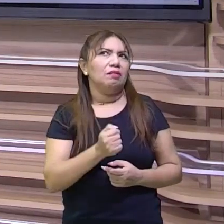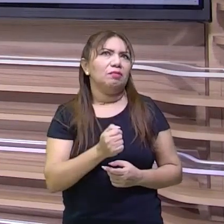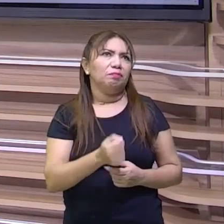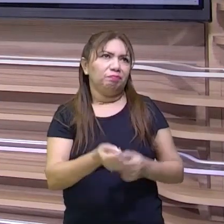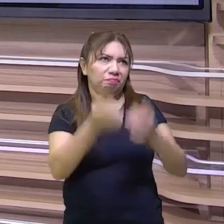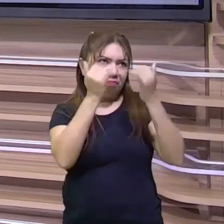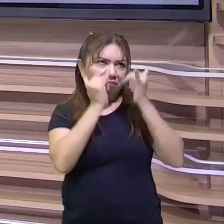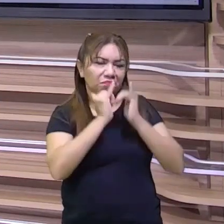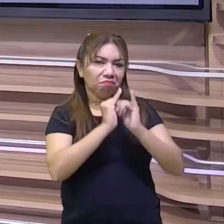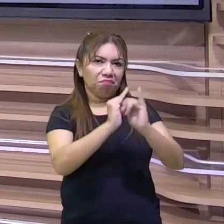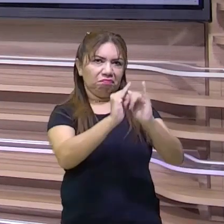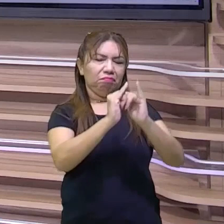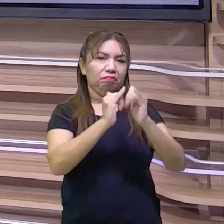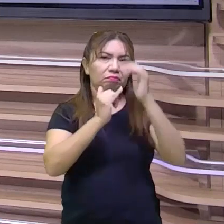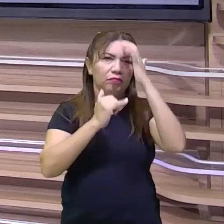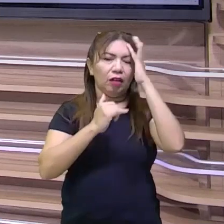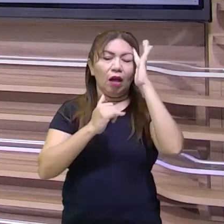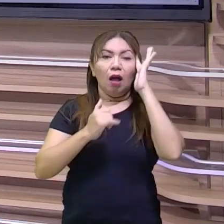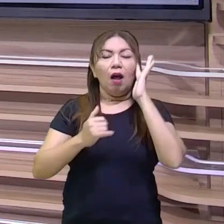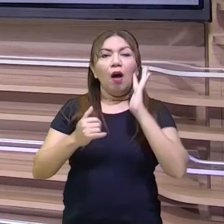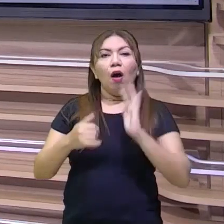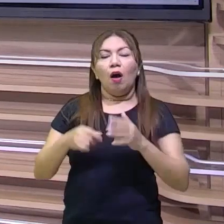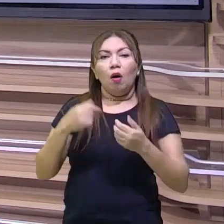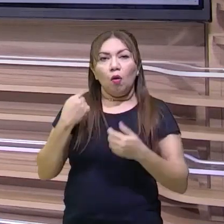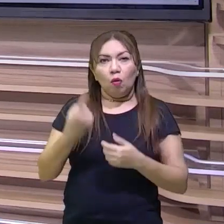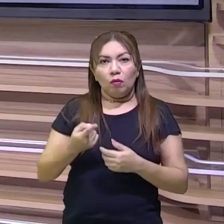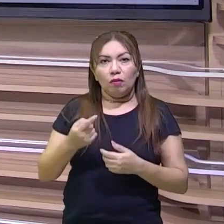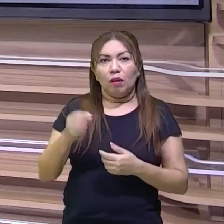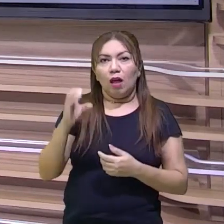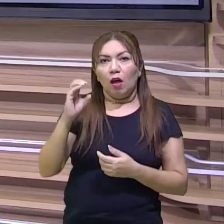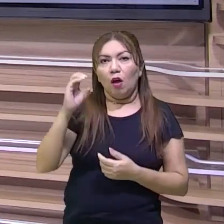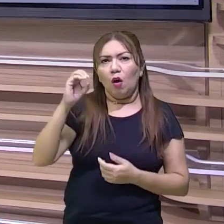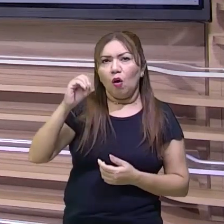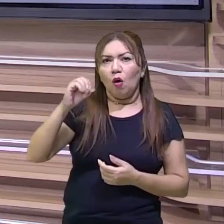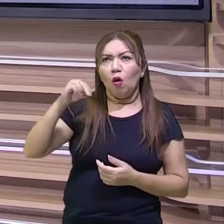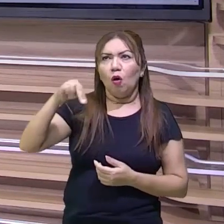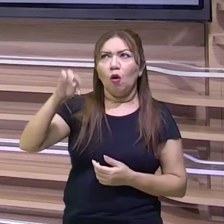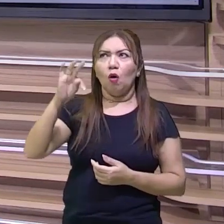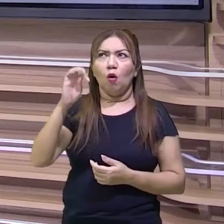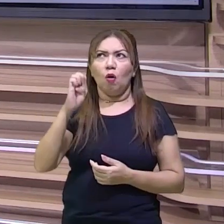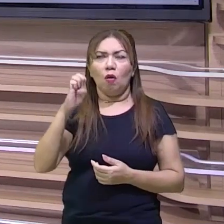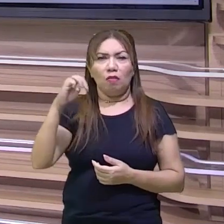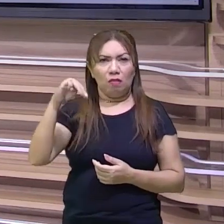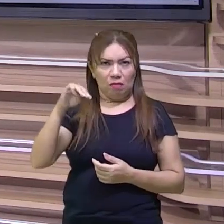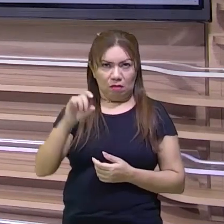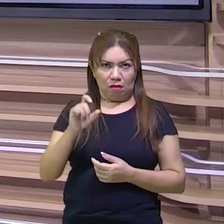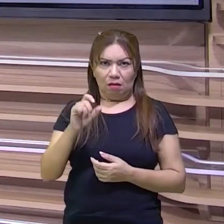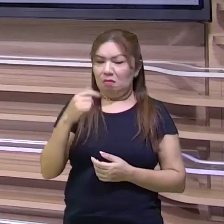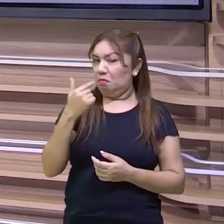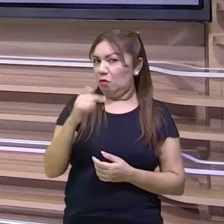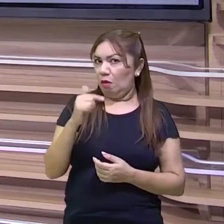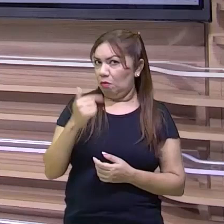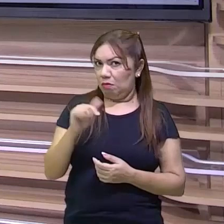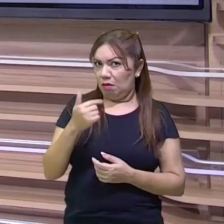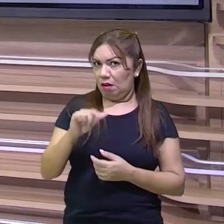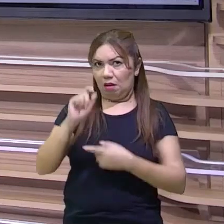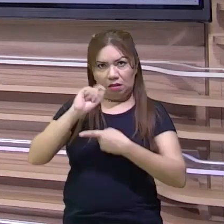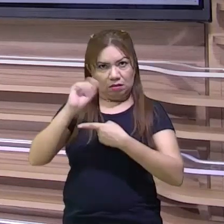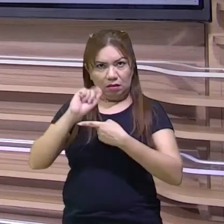eu tenho a última, a penúltima. É diferente. E aí, quando a gente aprende a escrever, a gente aprende a regra, a gente